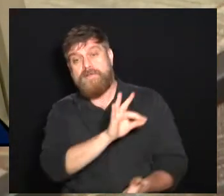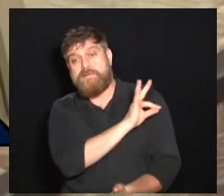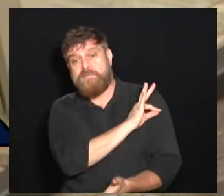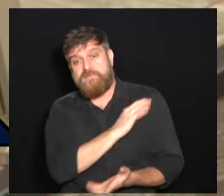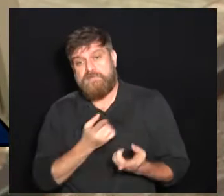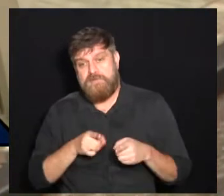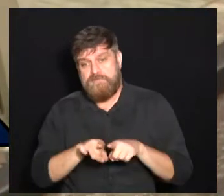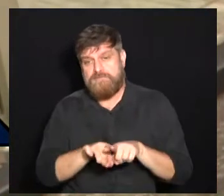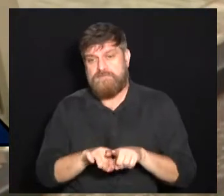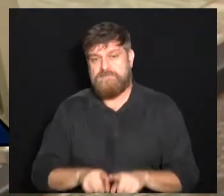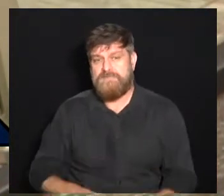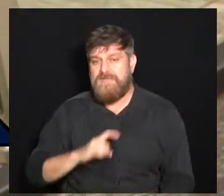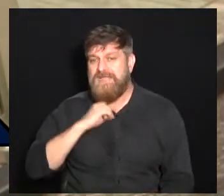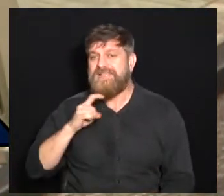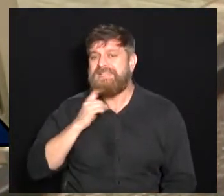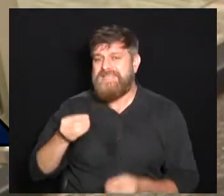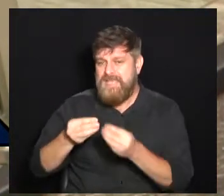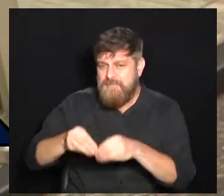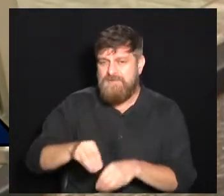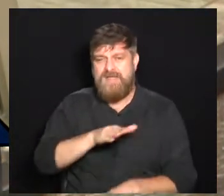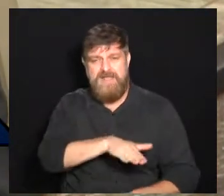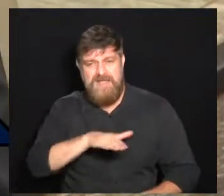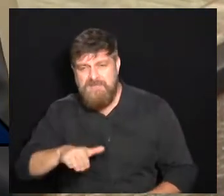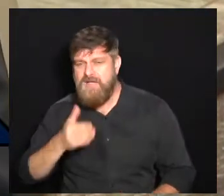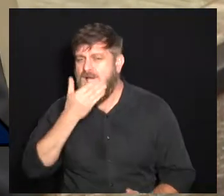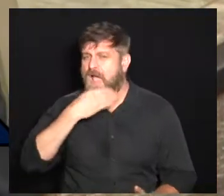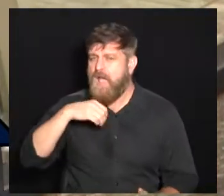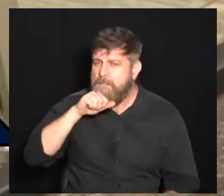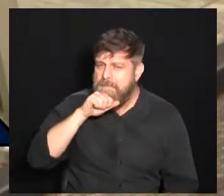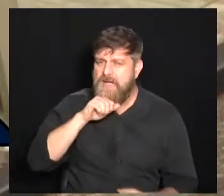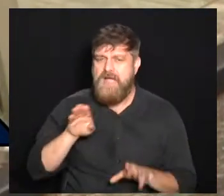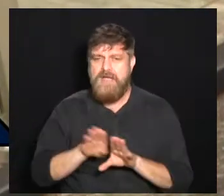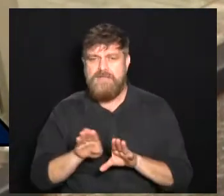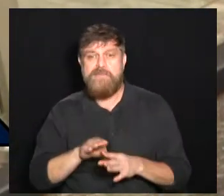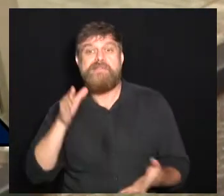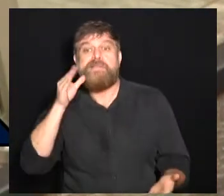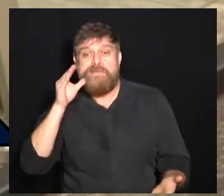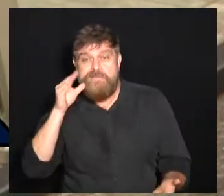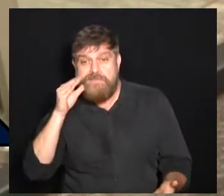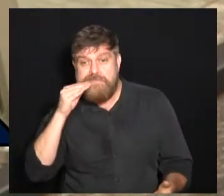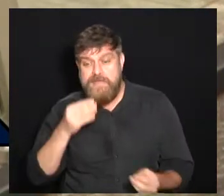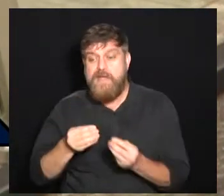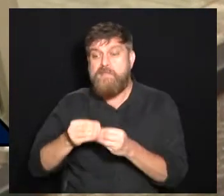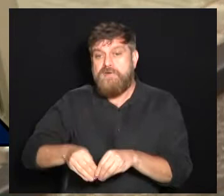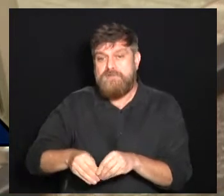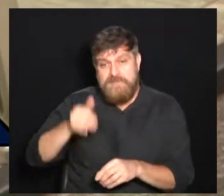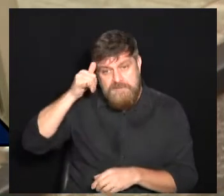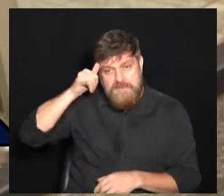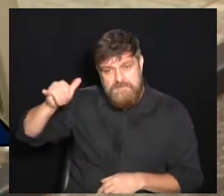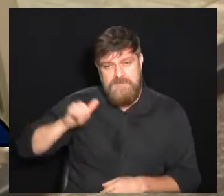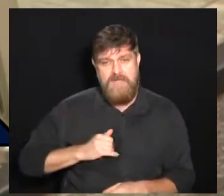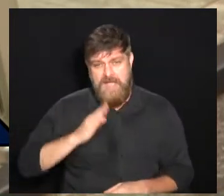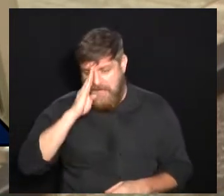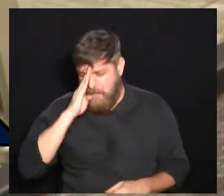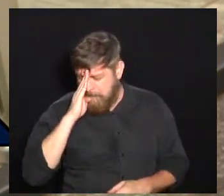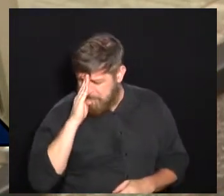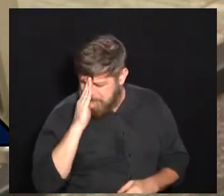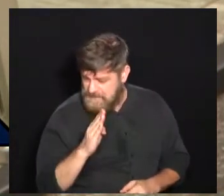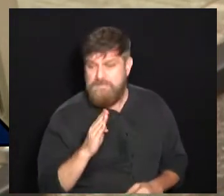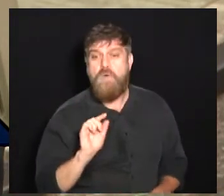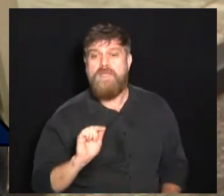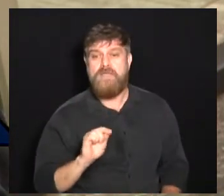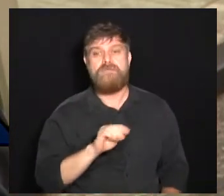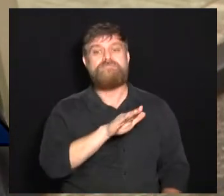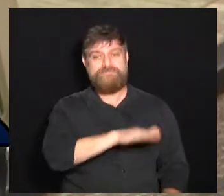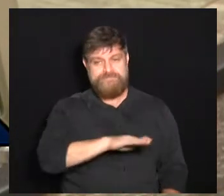Para que ninguém saia prejudicado, nem as crianças, os pais e nem os profissionais. Com certeza, acho que o principal são as crianças que estão